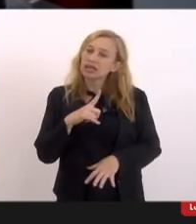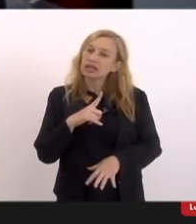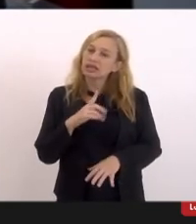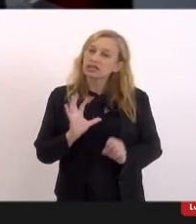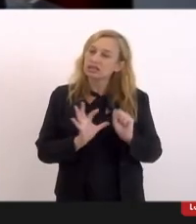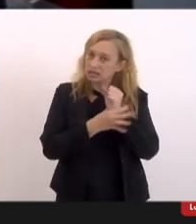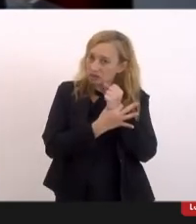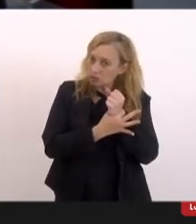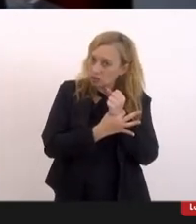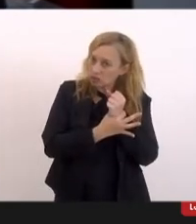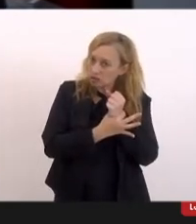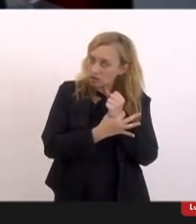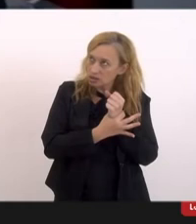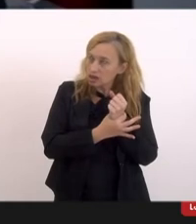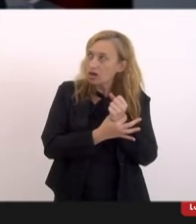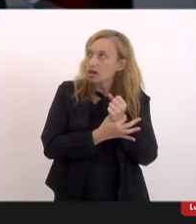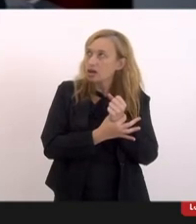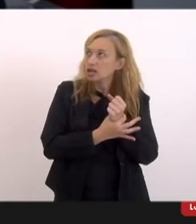segurança,